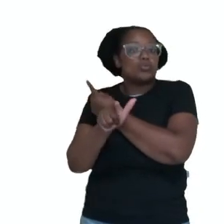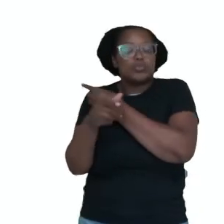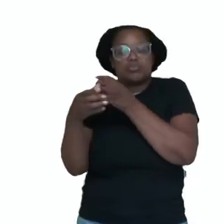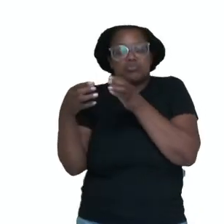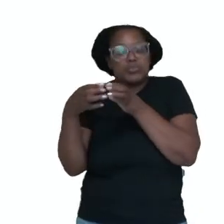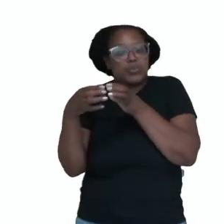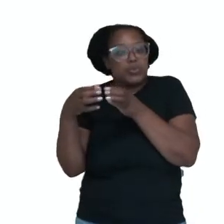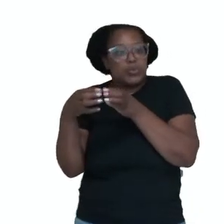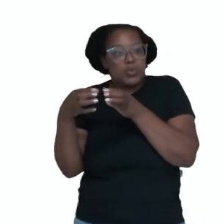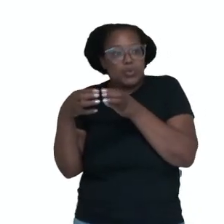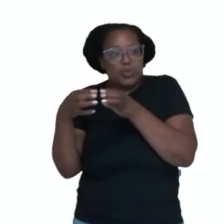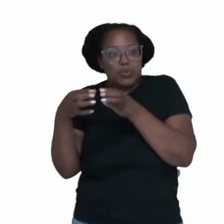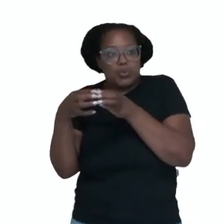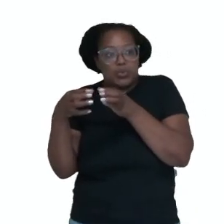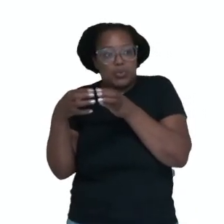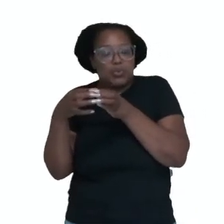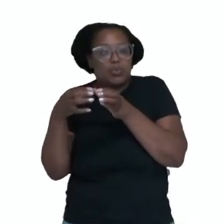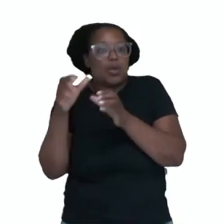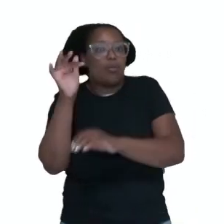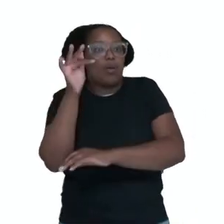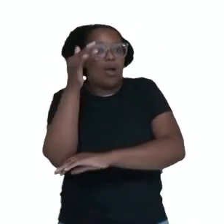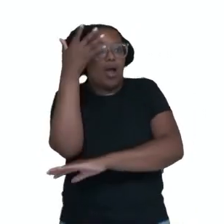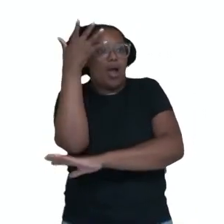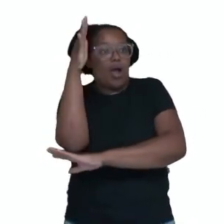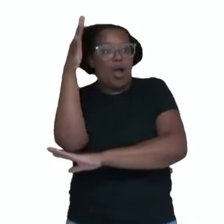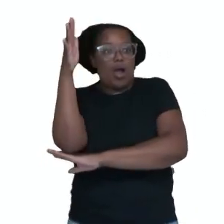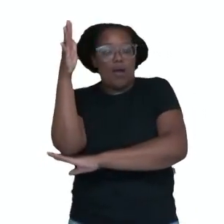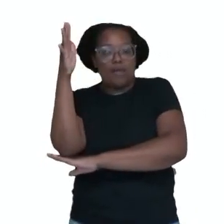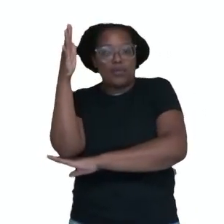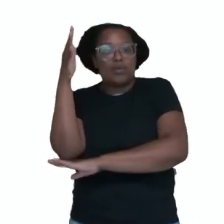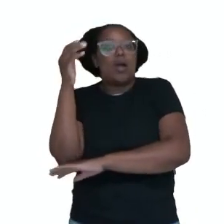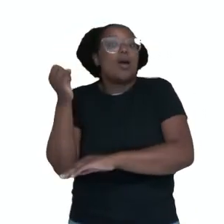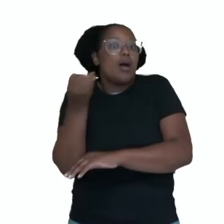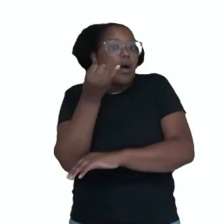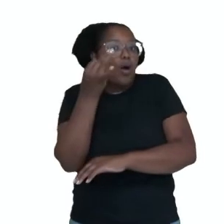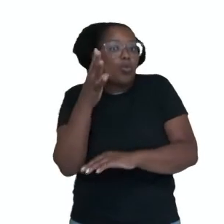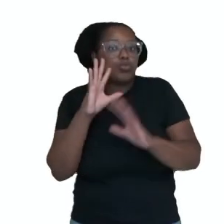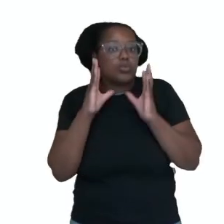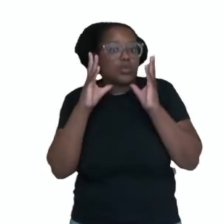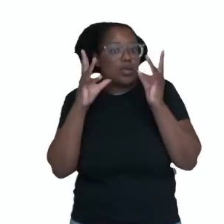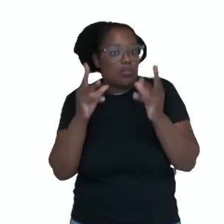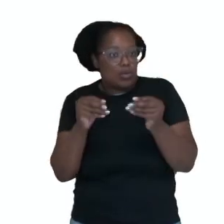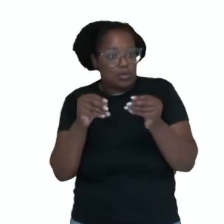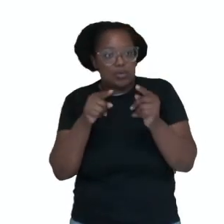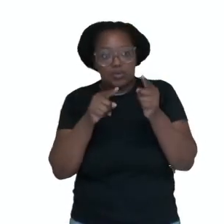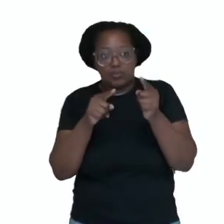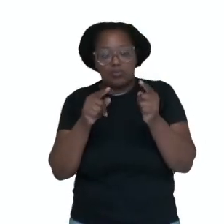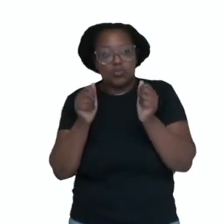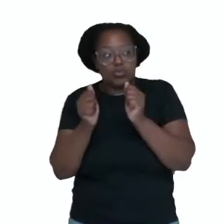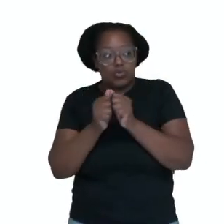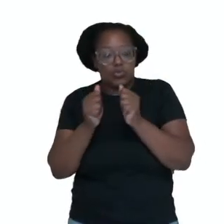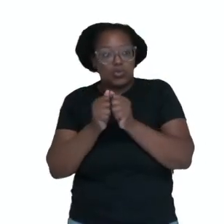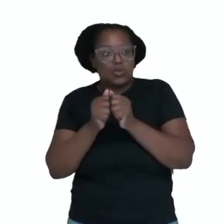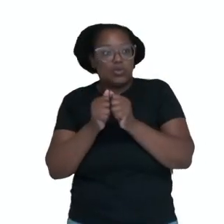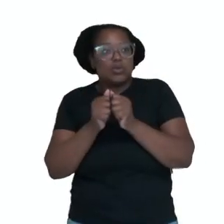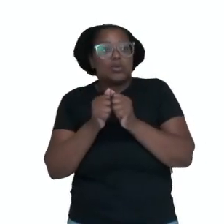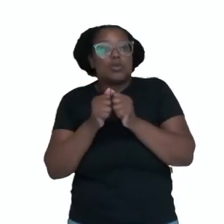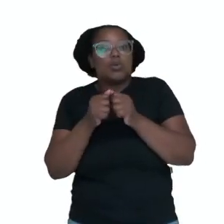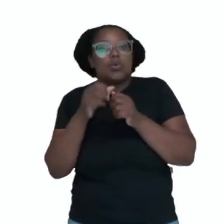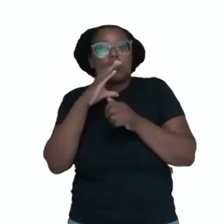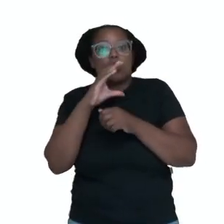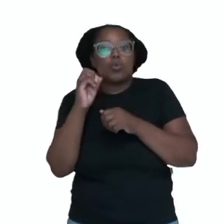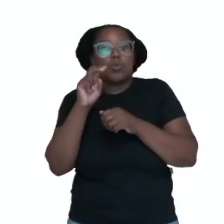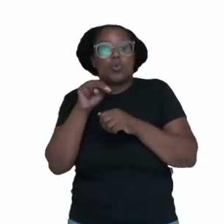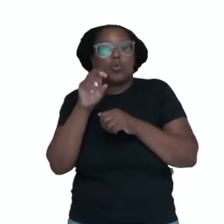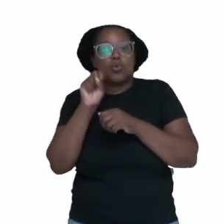Nós temos o produtor, uma árvore, nós temos alguns animais. Então, o consumidor primário que se alimenta